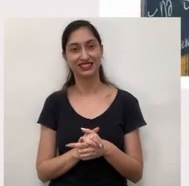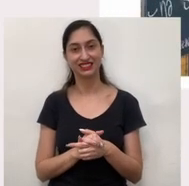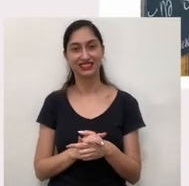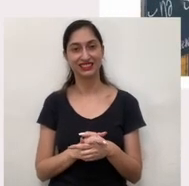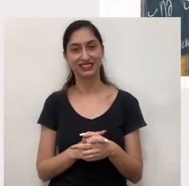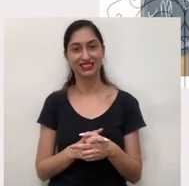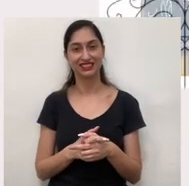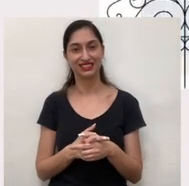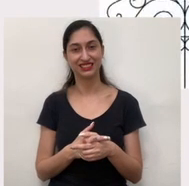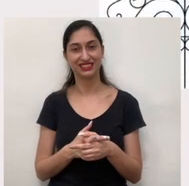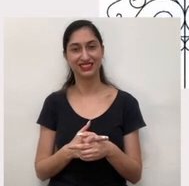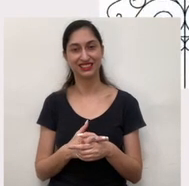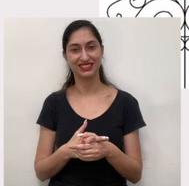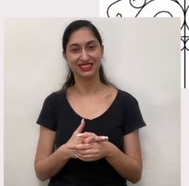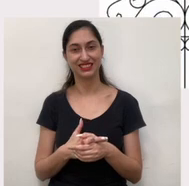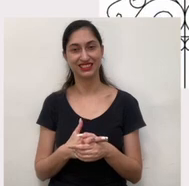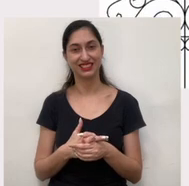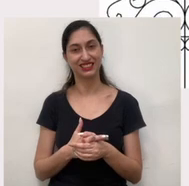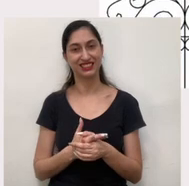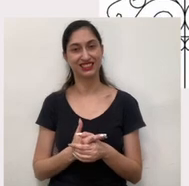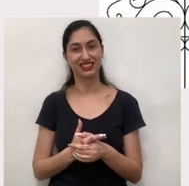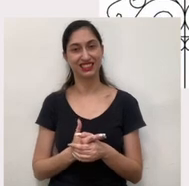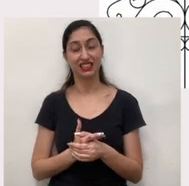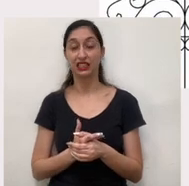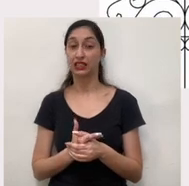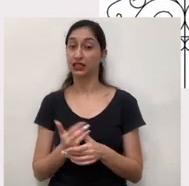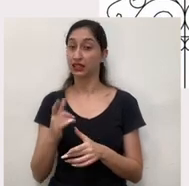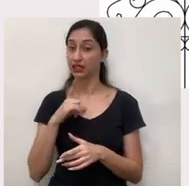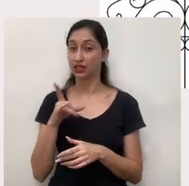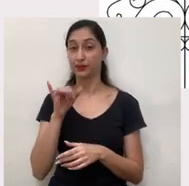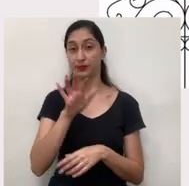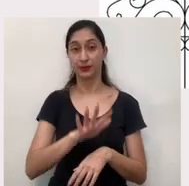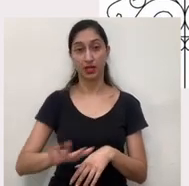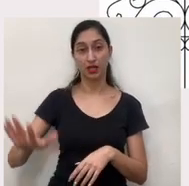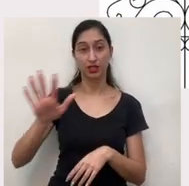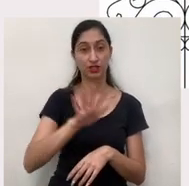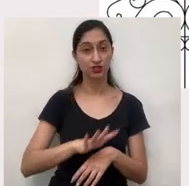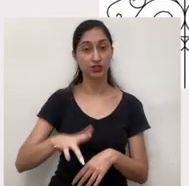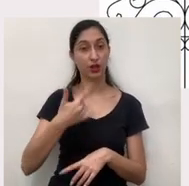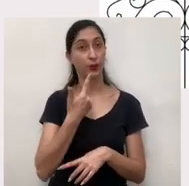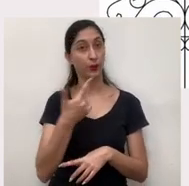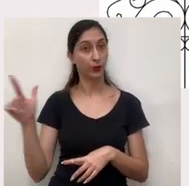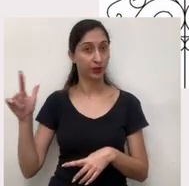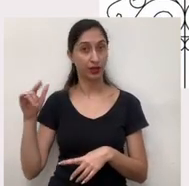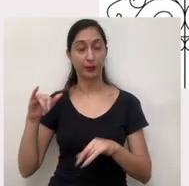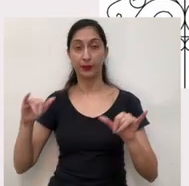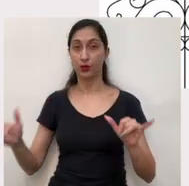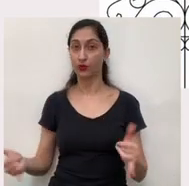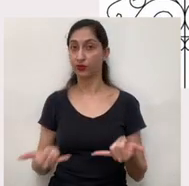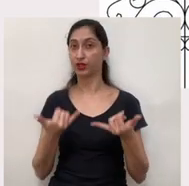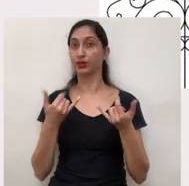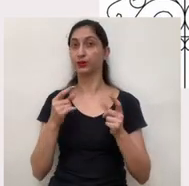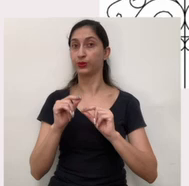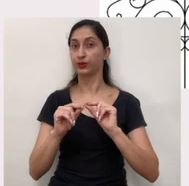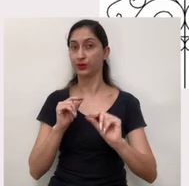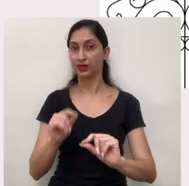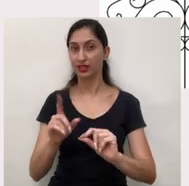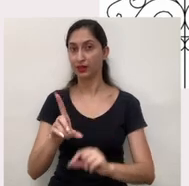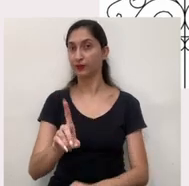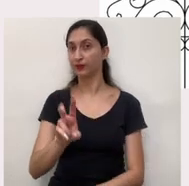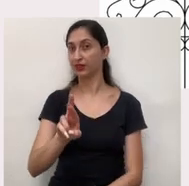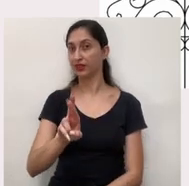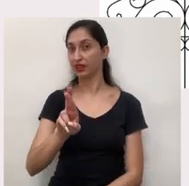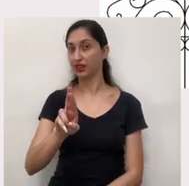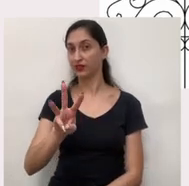não, ainda não, a imagem do Durkheim, né? Ele vai aproveitar dessa ideia de um darwinismo